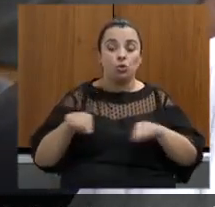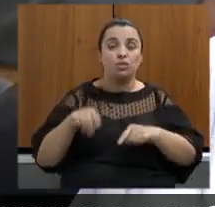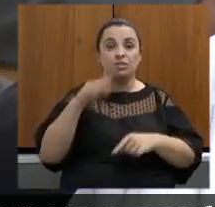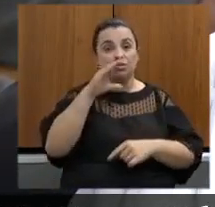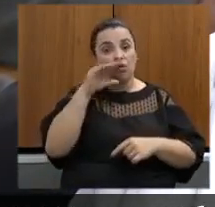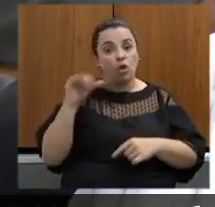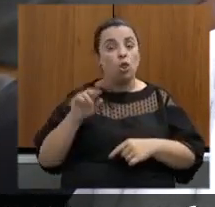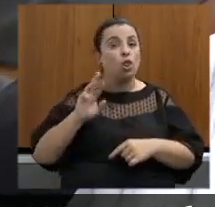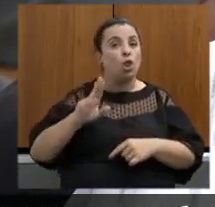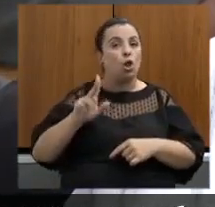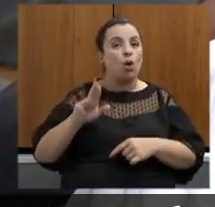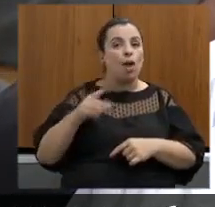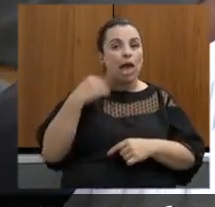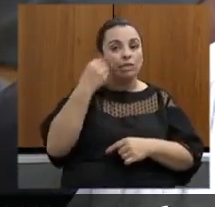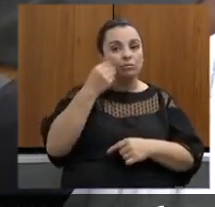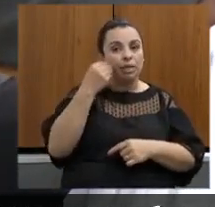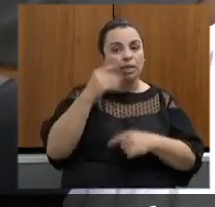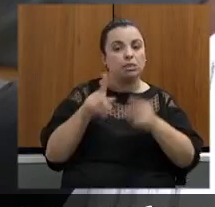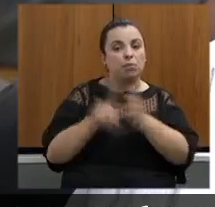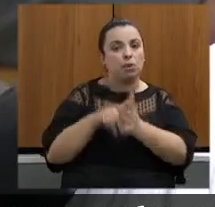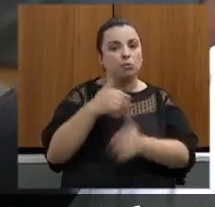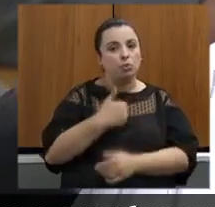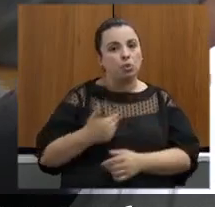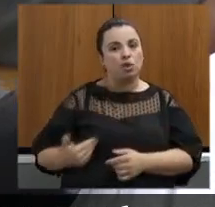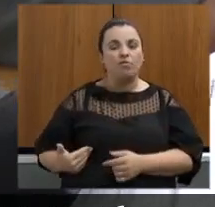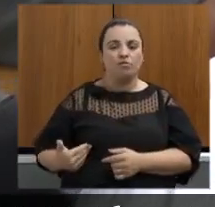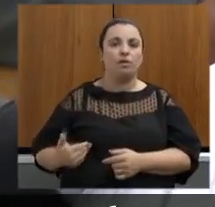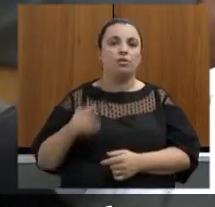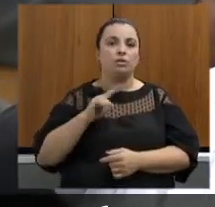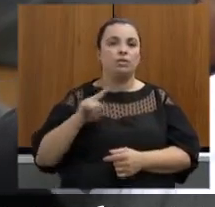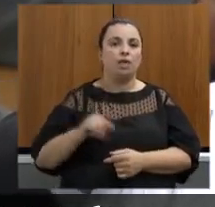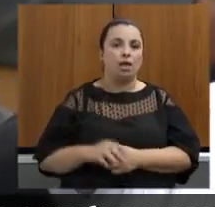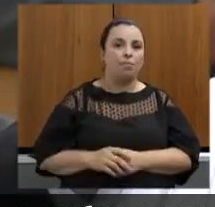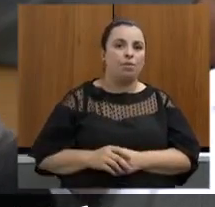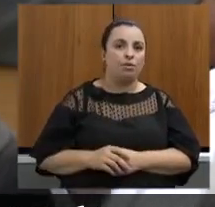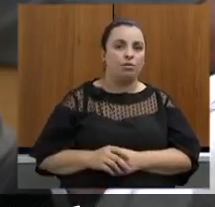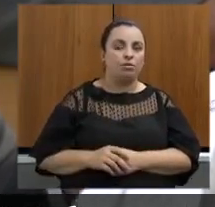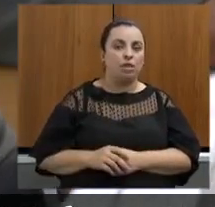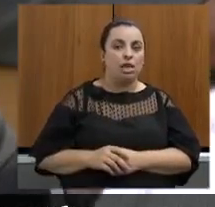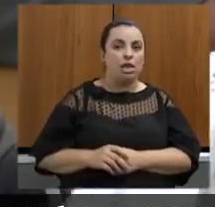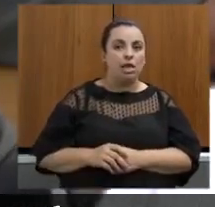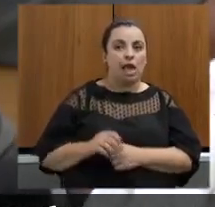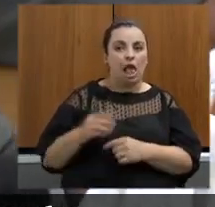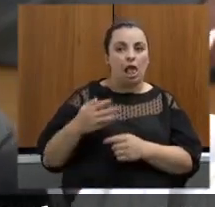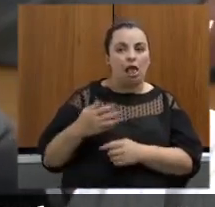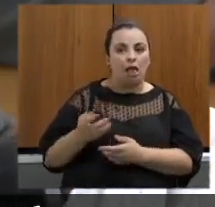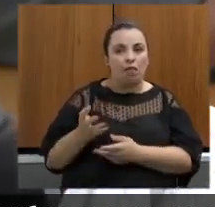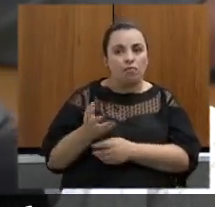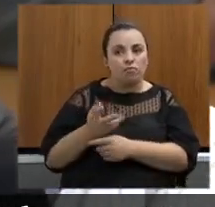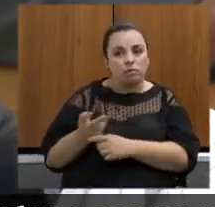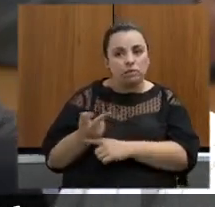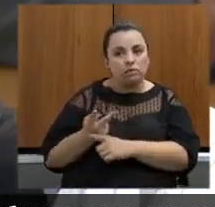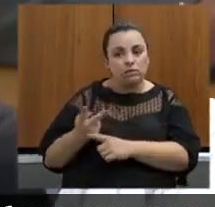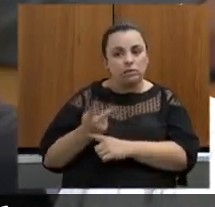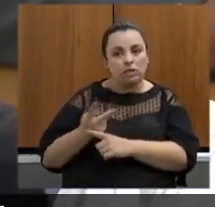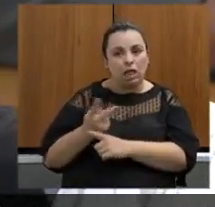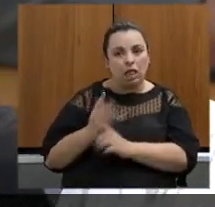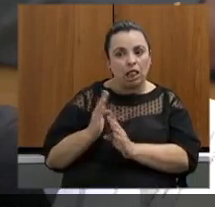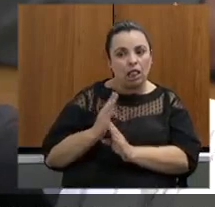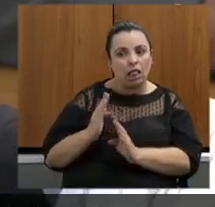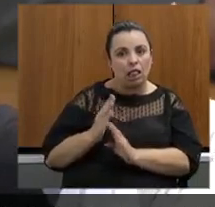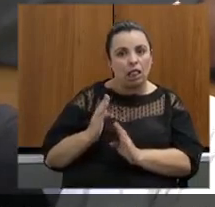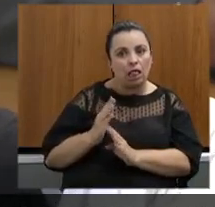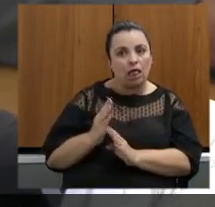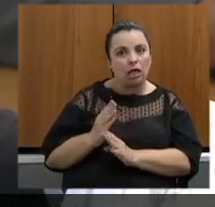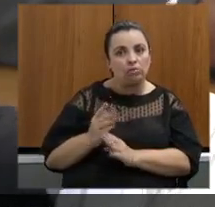governo Romeu Zema só espero isso que vocês não cá sem os servidores que vira um bode expiatório porque essa